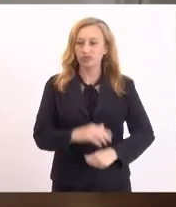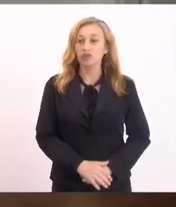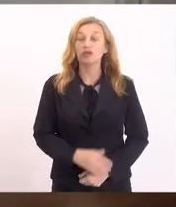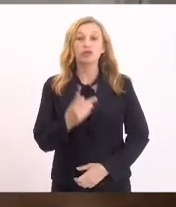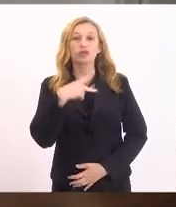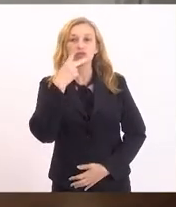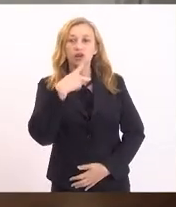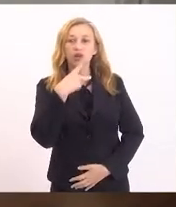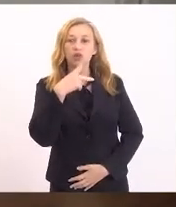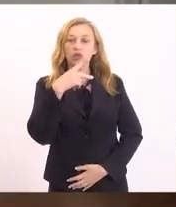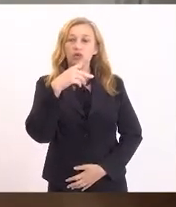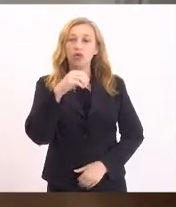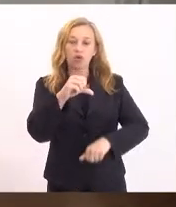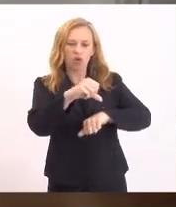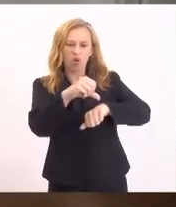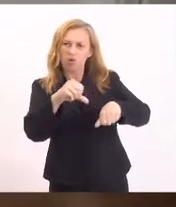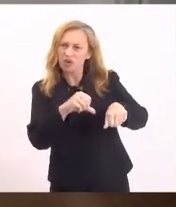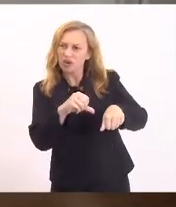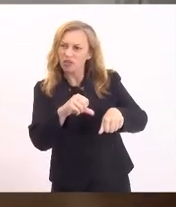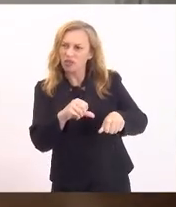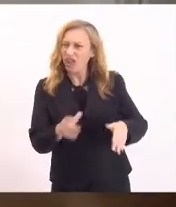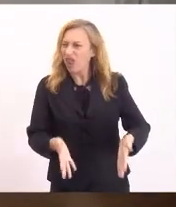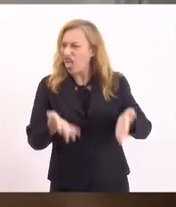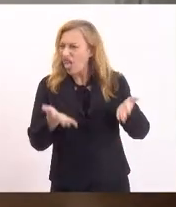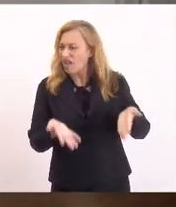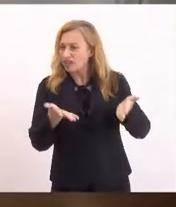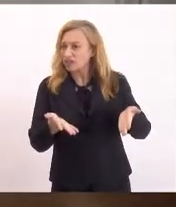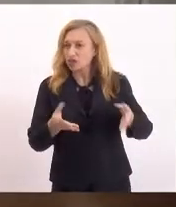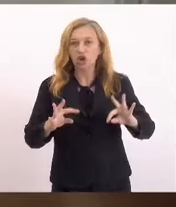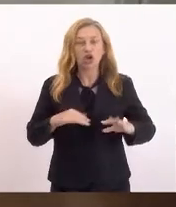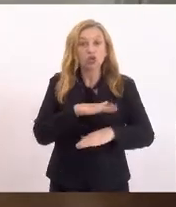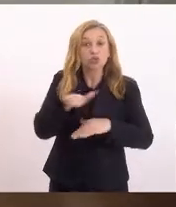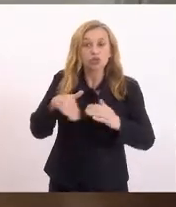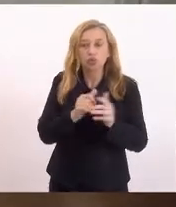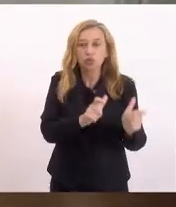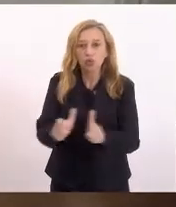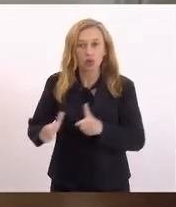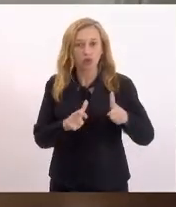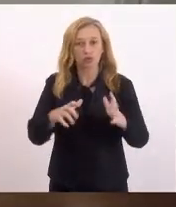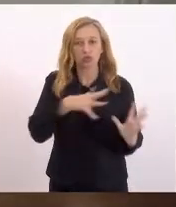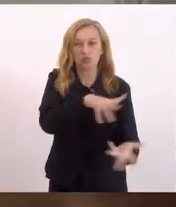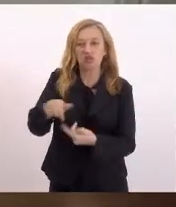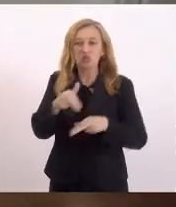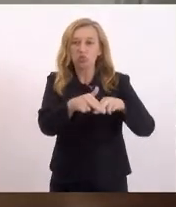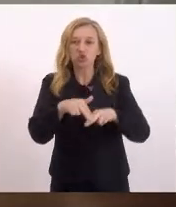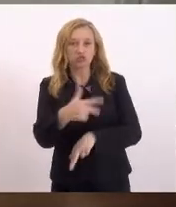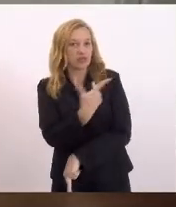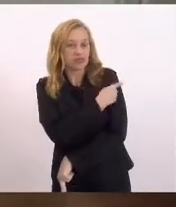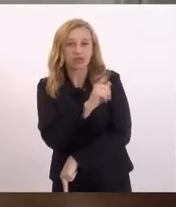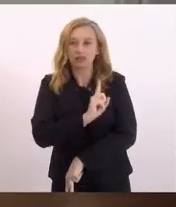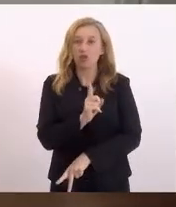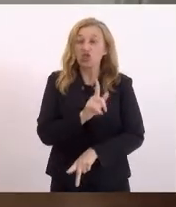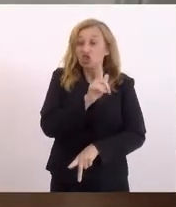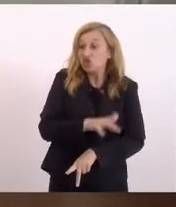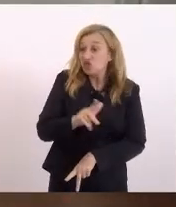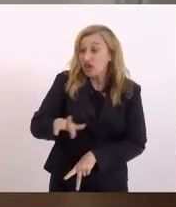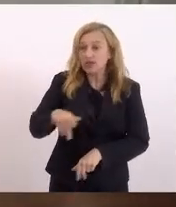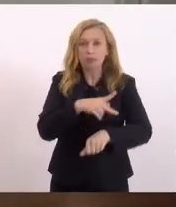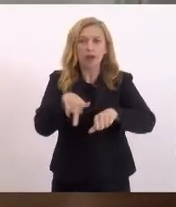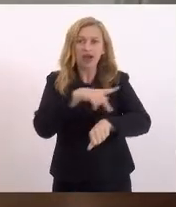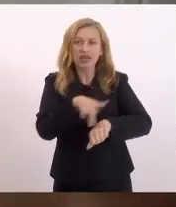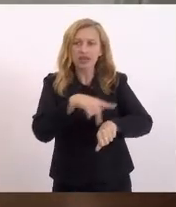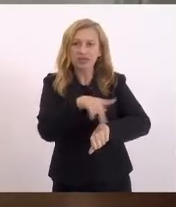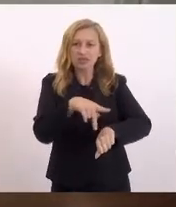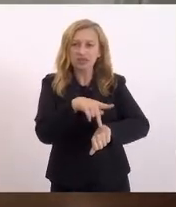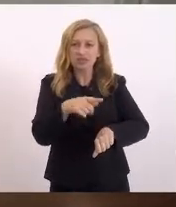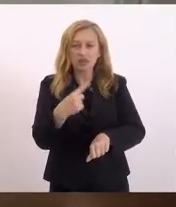que a Ômicron é mais leve, ela é mais leve no mundo inteiro, não apenas por conta da vacinação. E diversos países agora estão encarando isso como